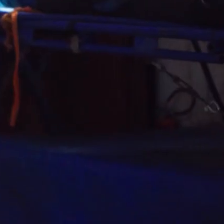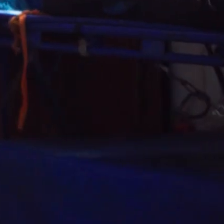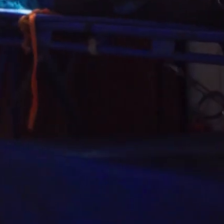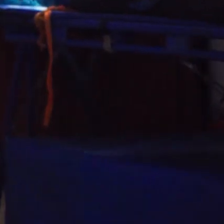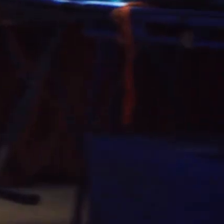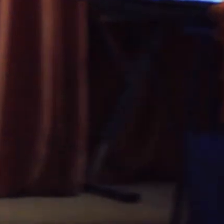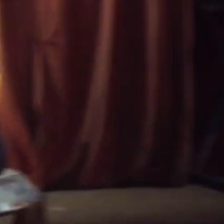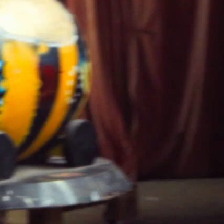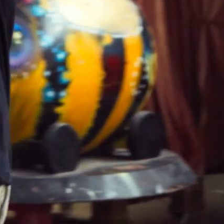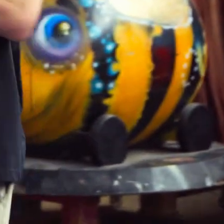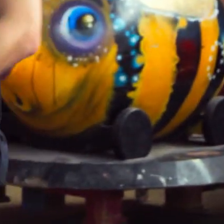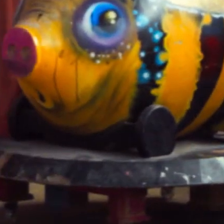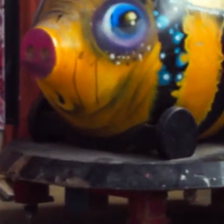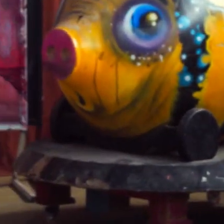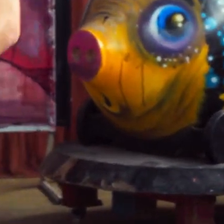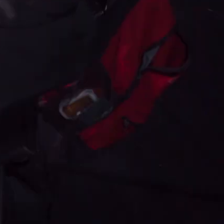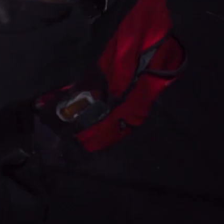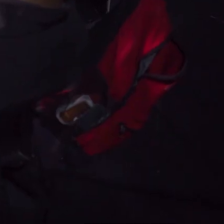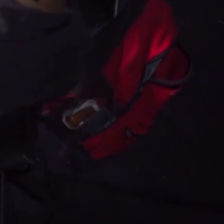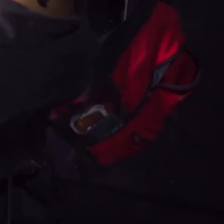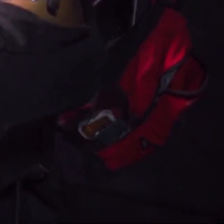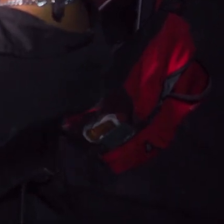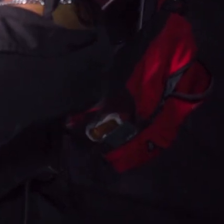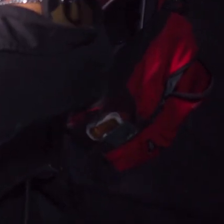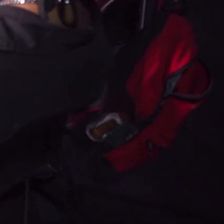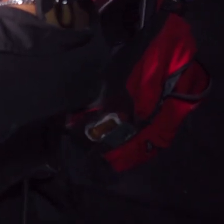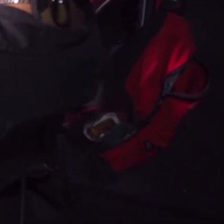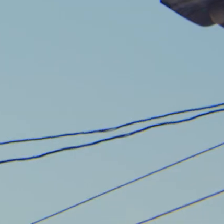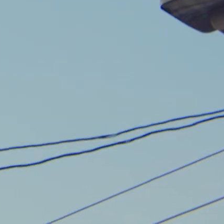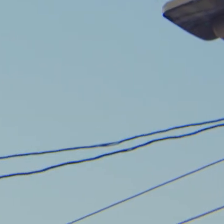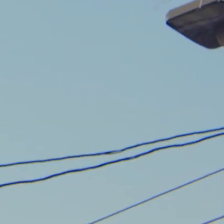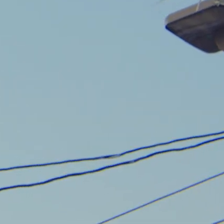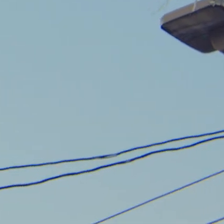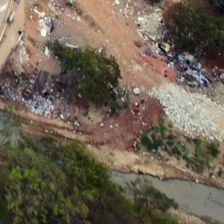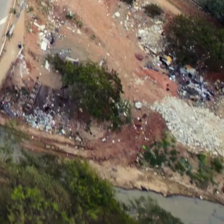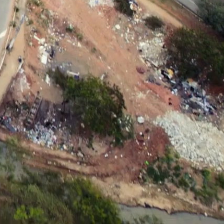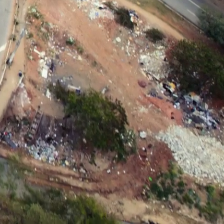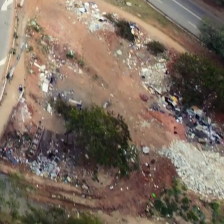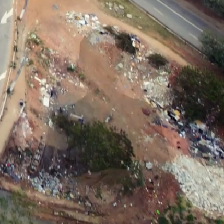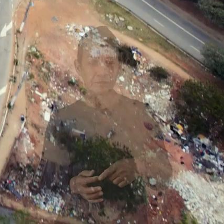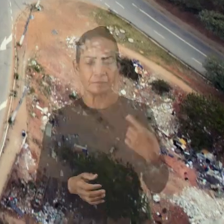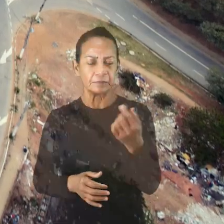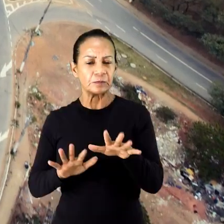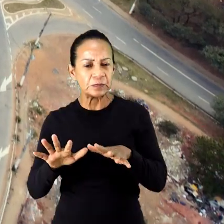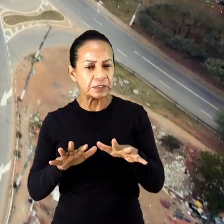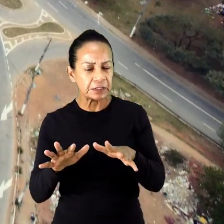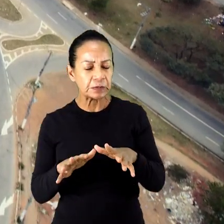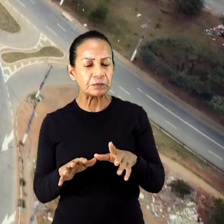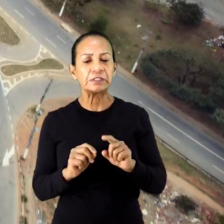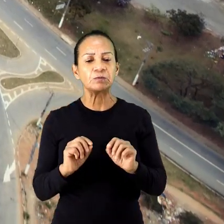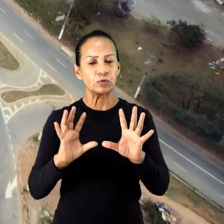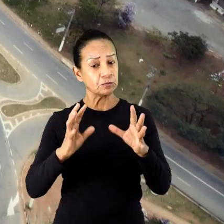pensar em cultura. Pensar em expressão, coletividade. Pessoas reunidas. Bandeira LGBTQIAP+, flamulando.